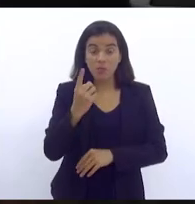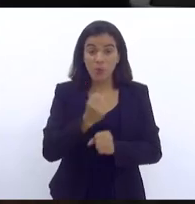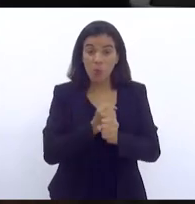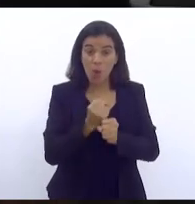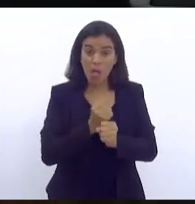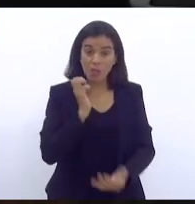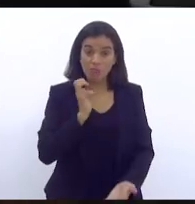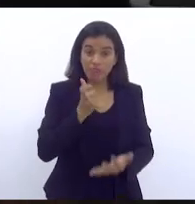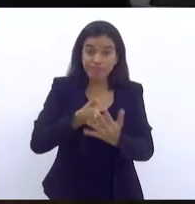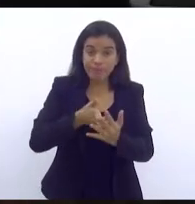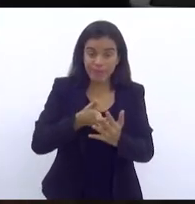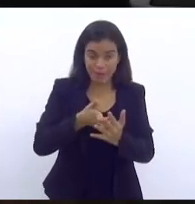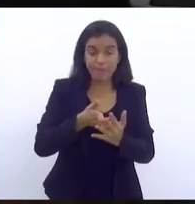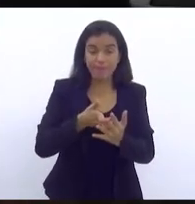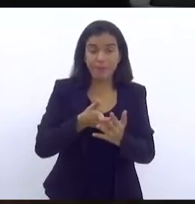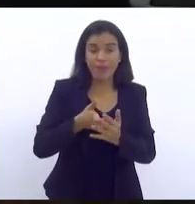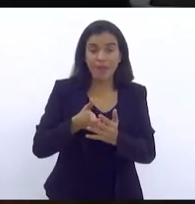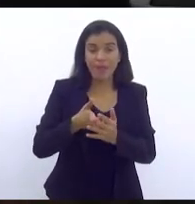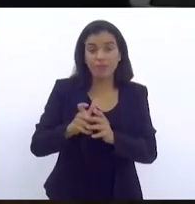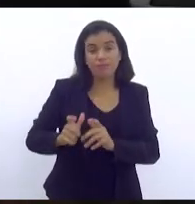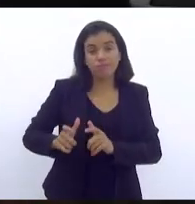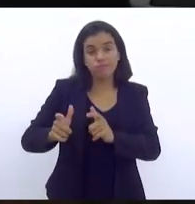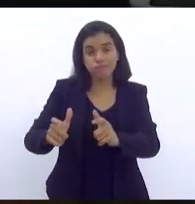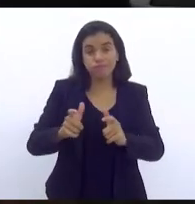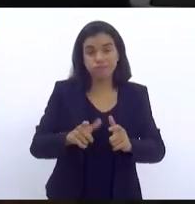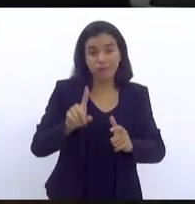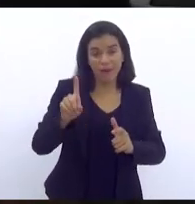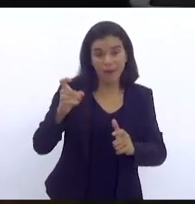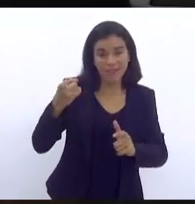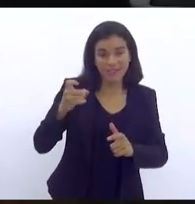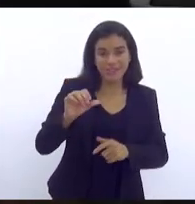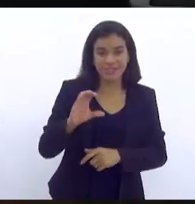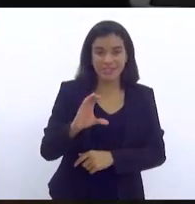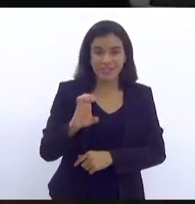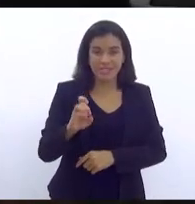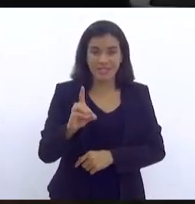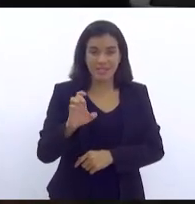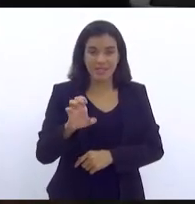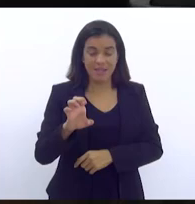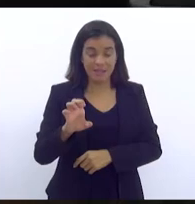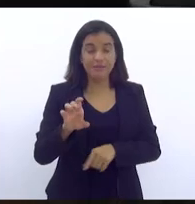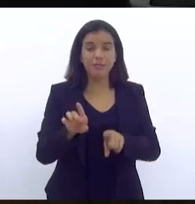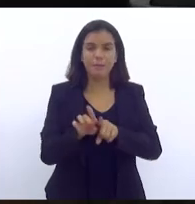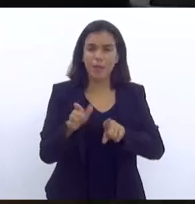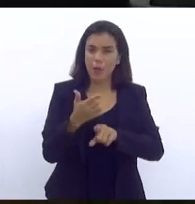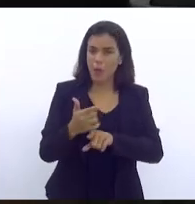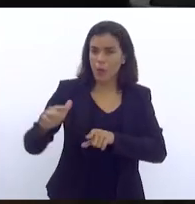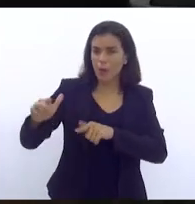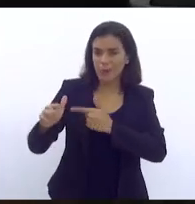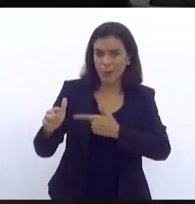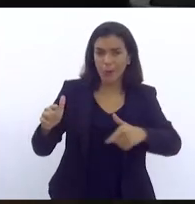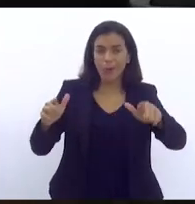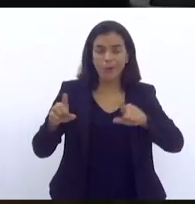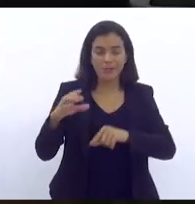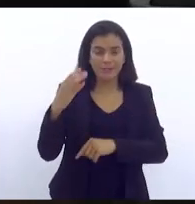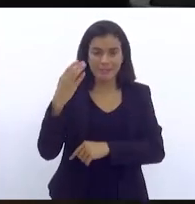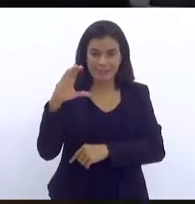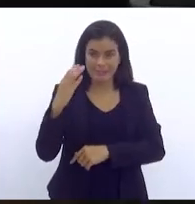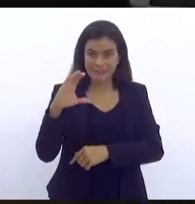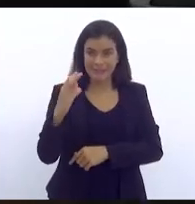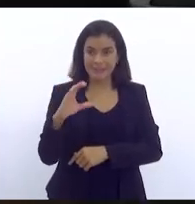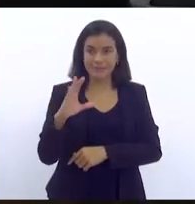privatização dos loteamentos da antiga Sedai temos algumas outras né como é o caso de Niterói que já